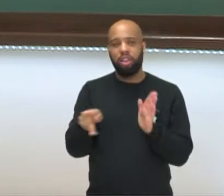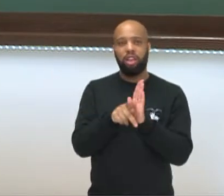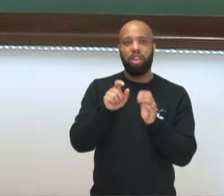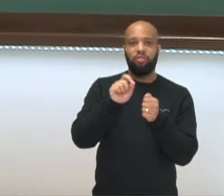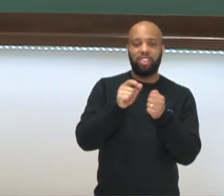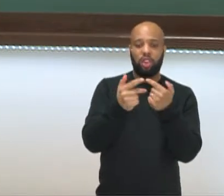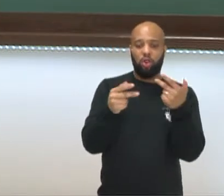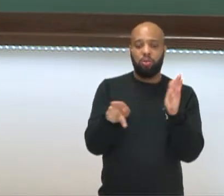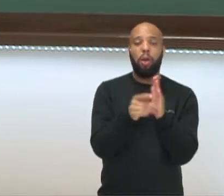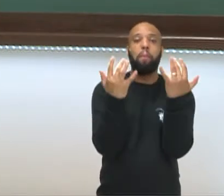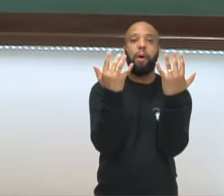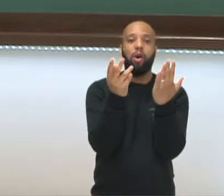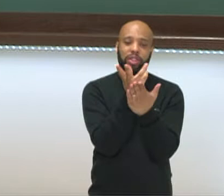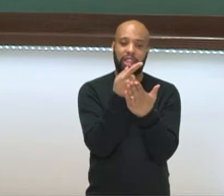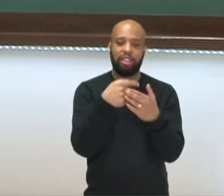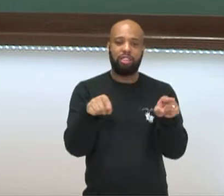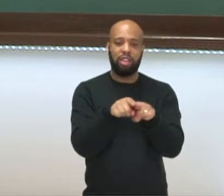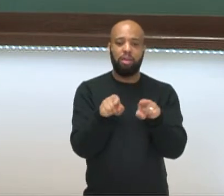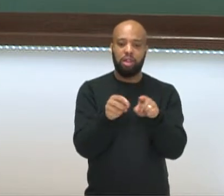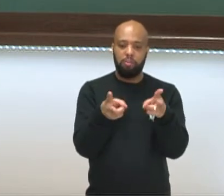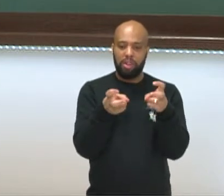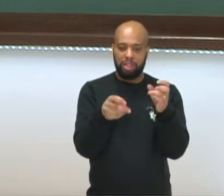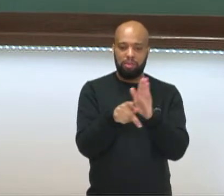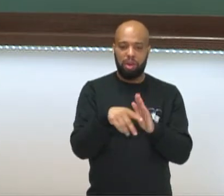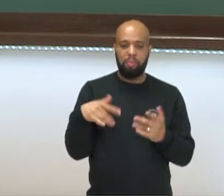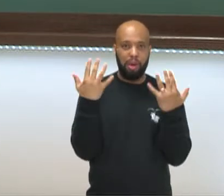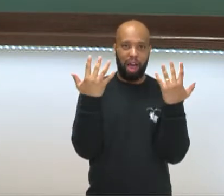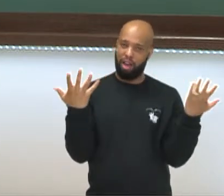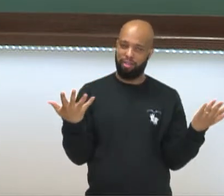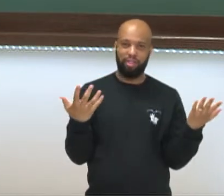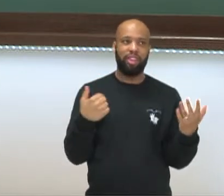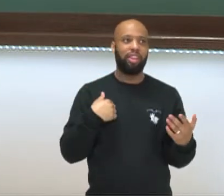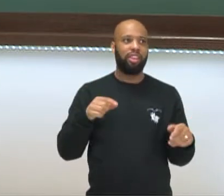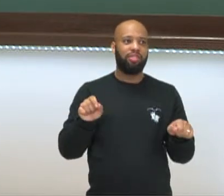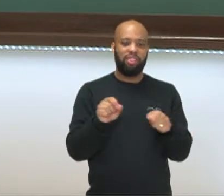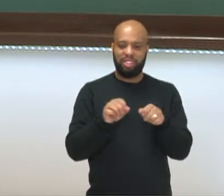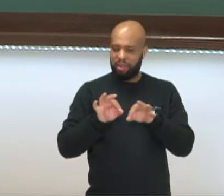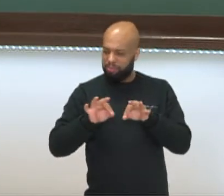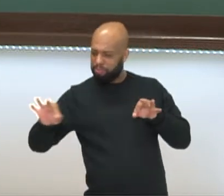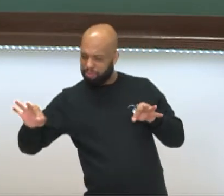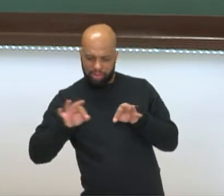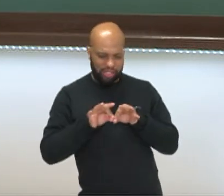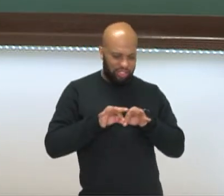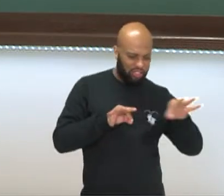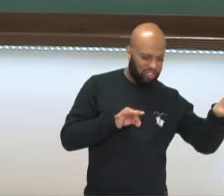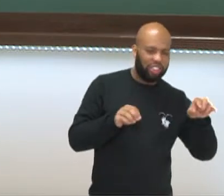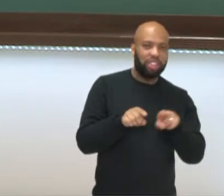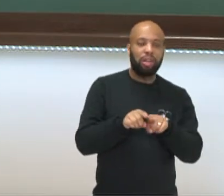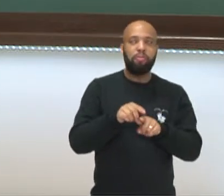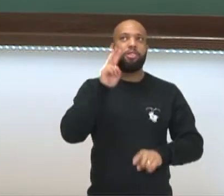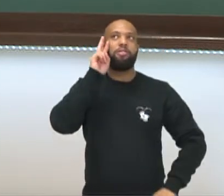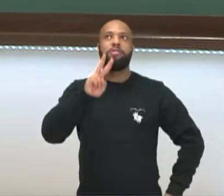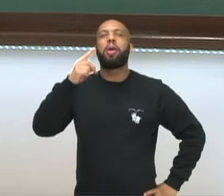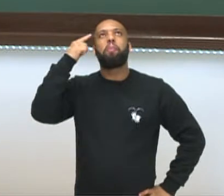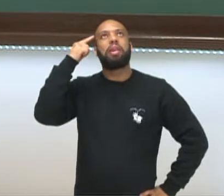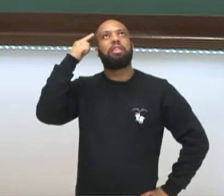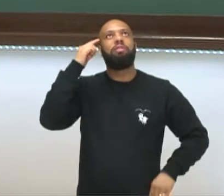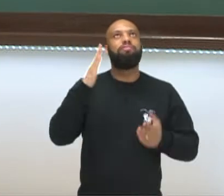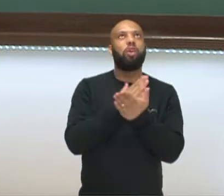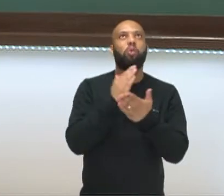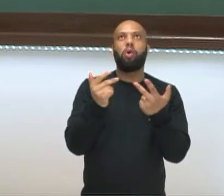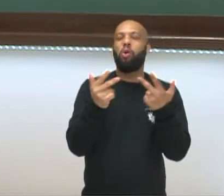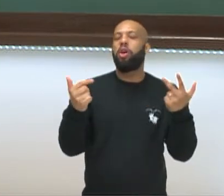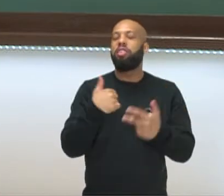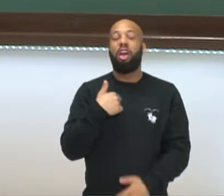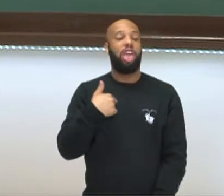para desenho, noções espaciais. Às vezes eu tenho que medir alguma coisa, visualizar na minha cabeça alguma coisa